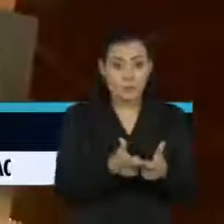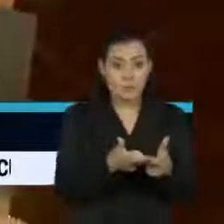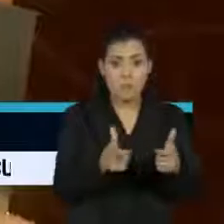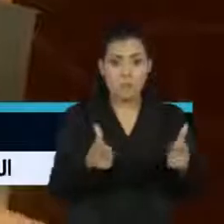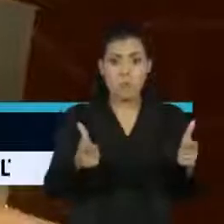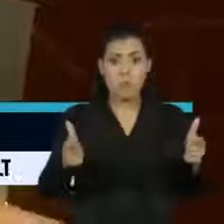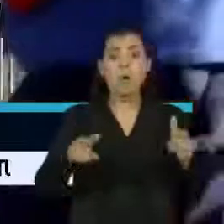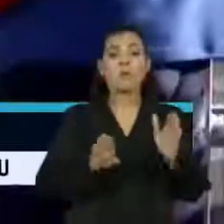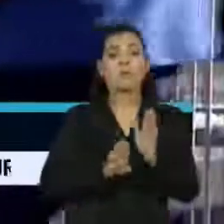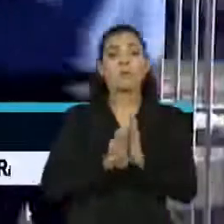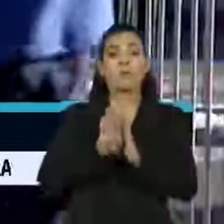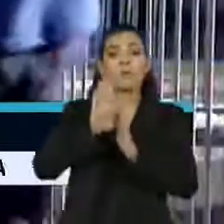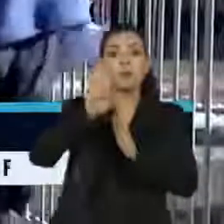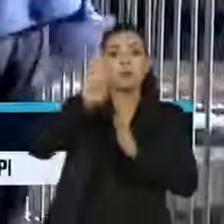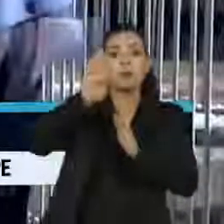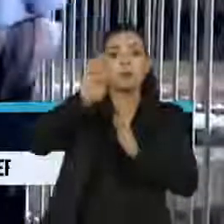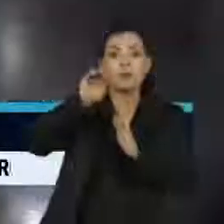contagens está começando a desacelerar